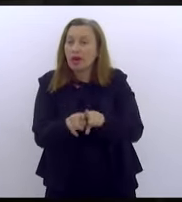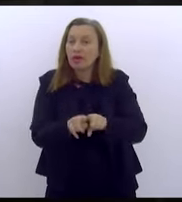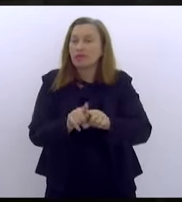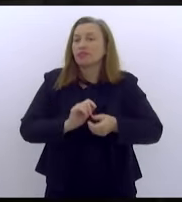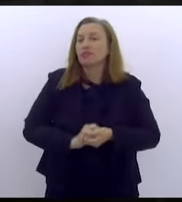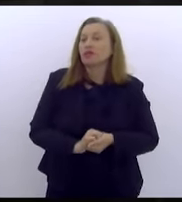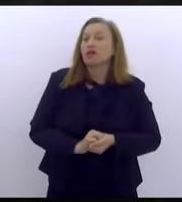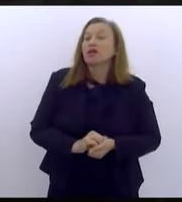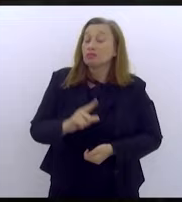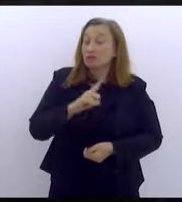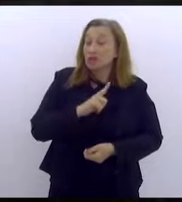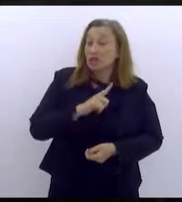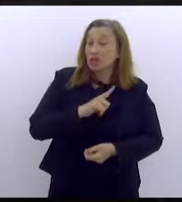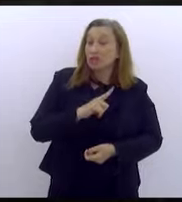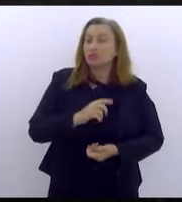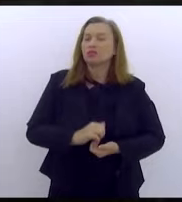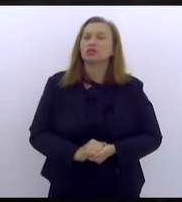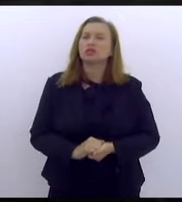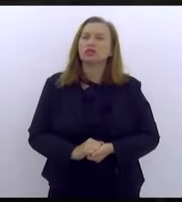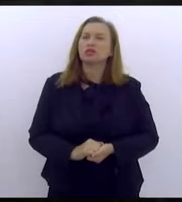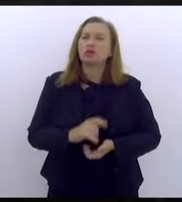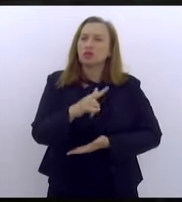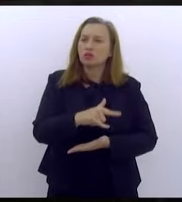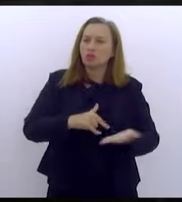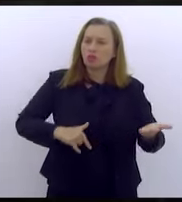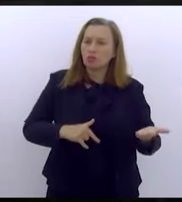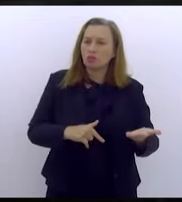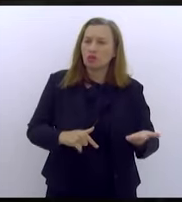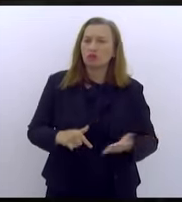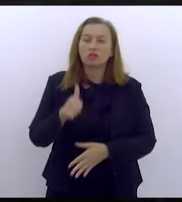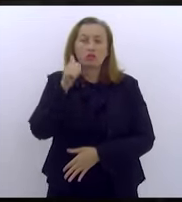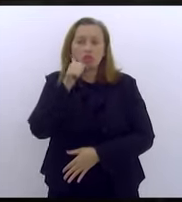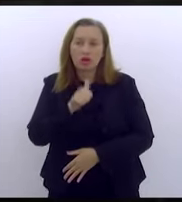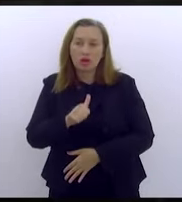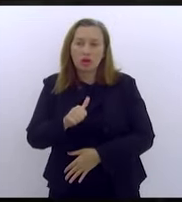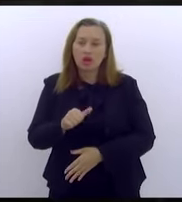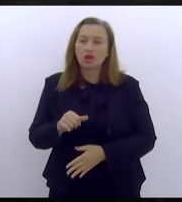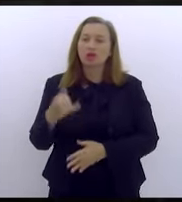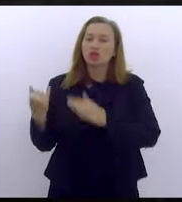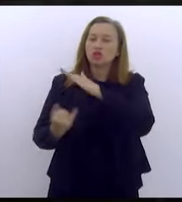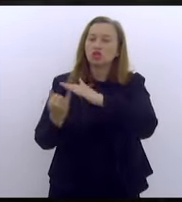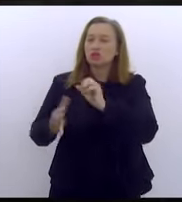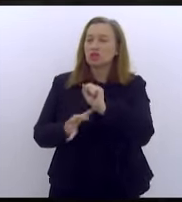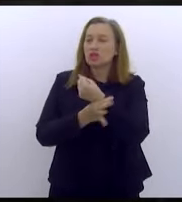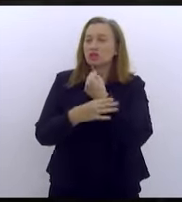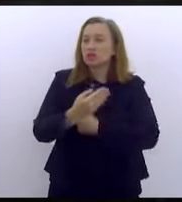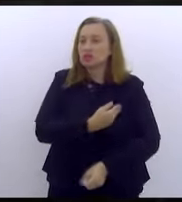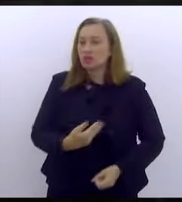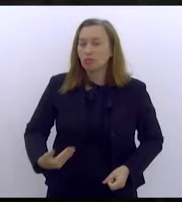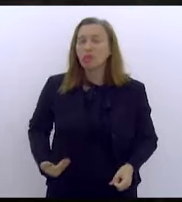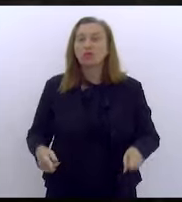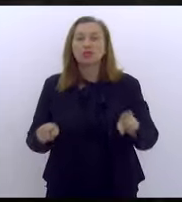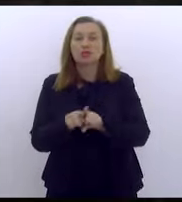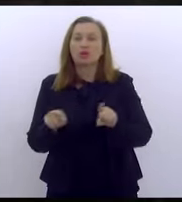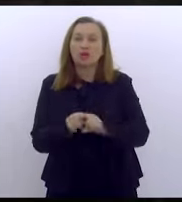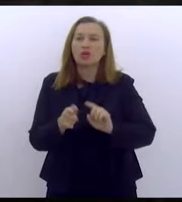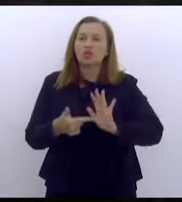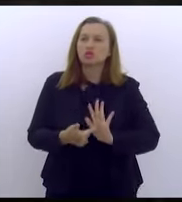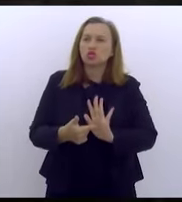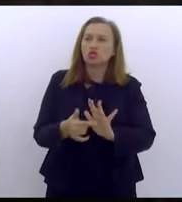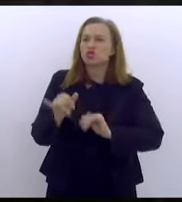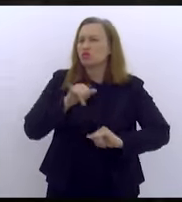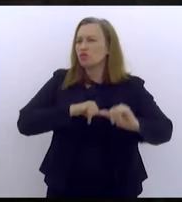seja, temos aí o lançamento do dossiê Mulher pelo ISPE, Instituto de Segurança Pública, que também apontou